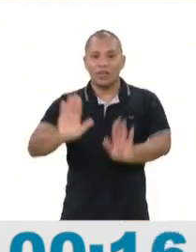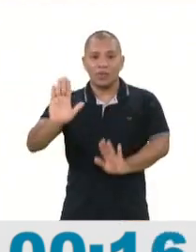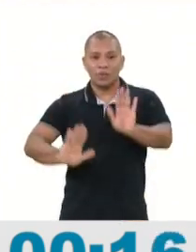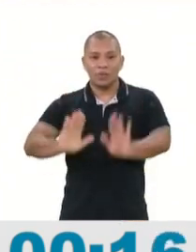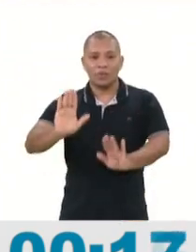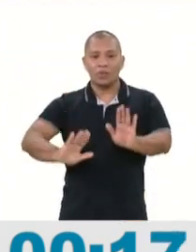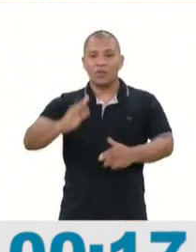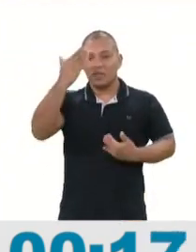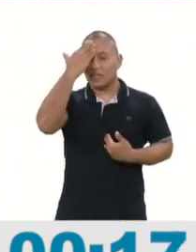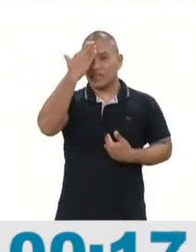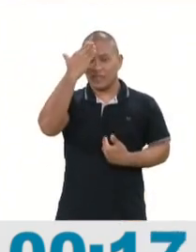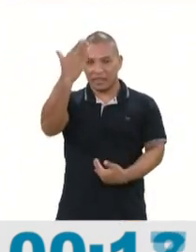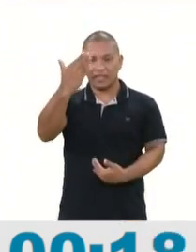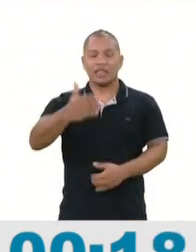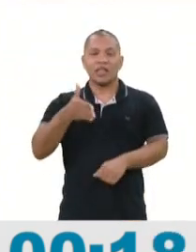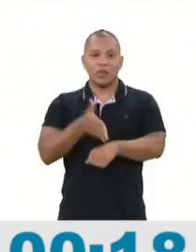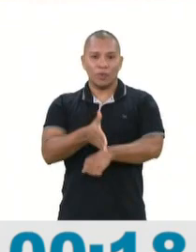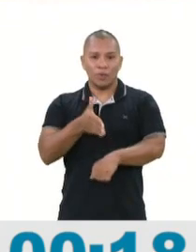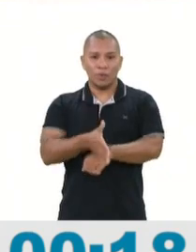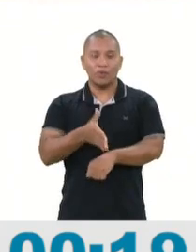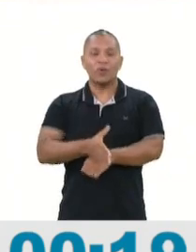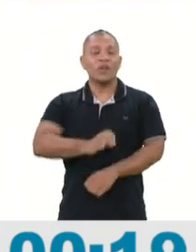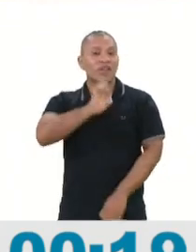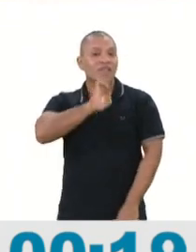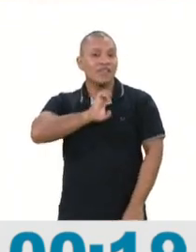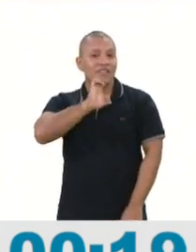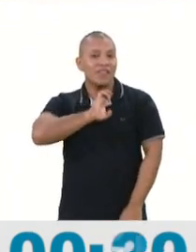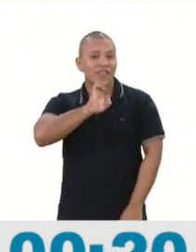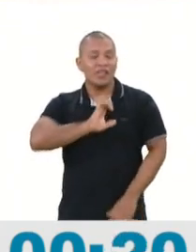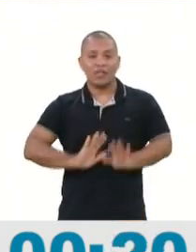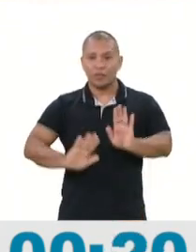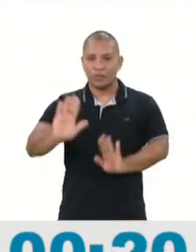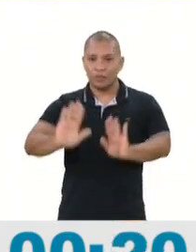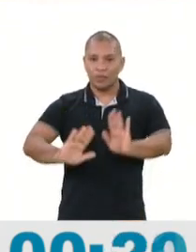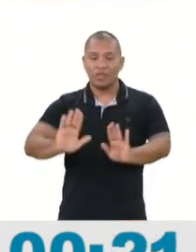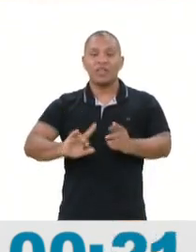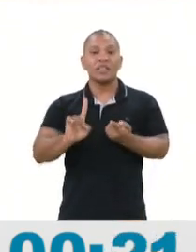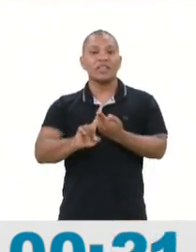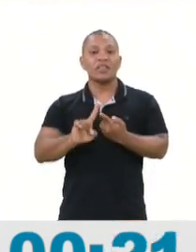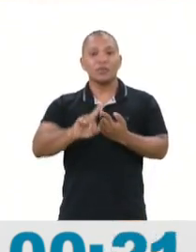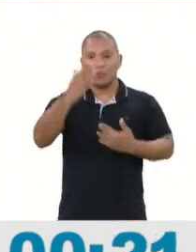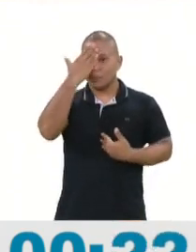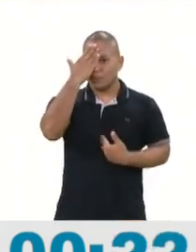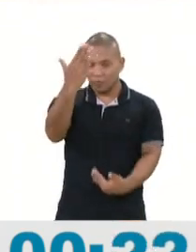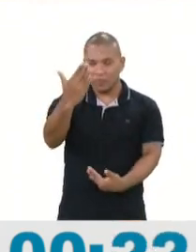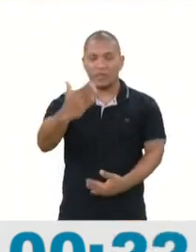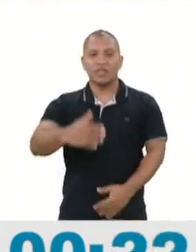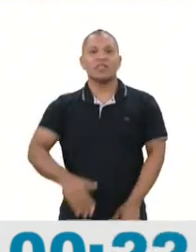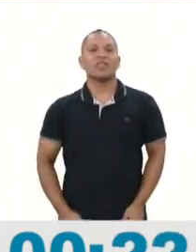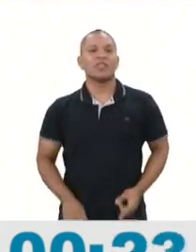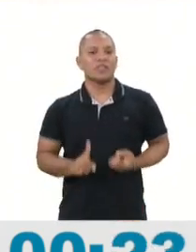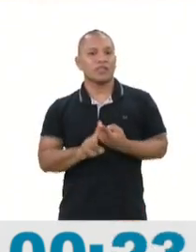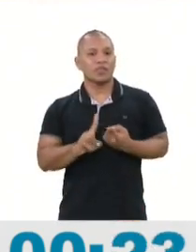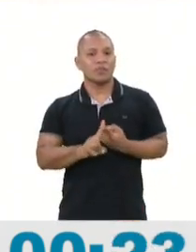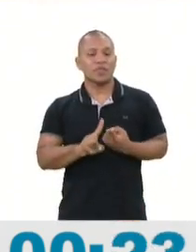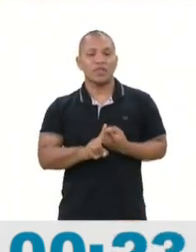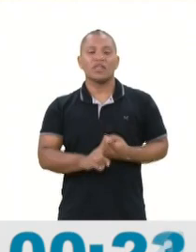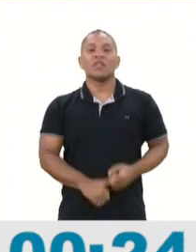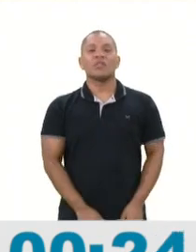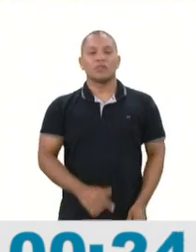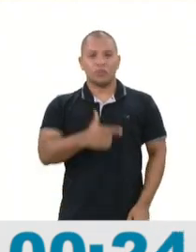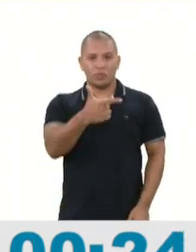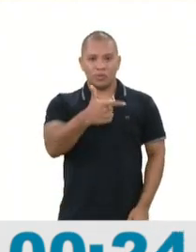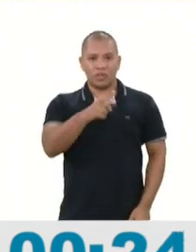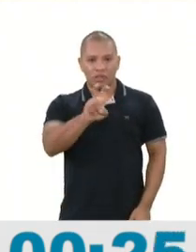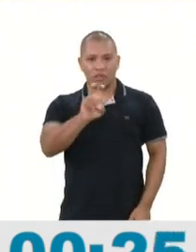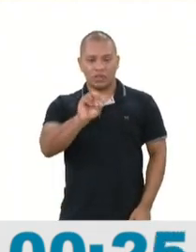a participação do candidato Eguchi. Agradeço também aos 250 mil votos que obtive